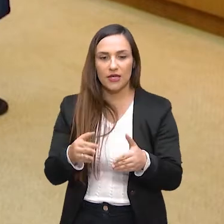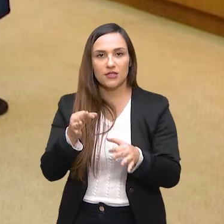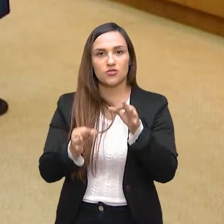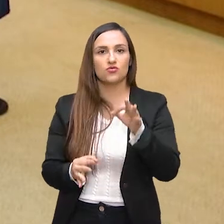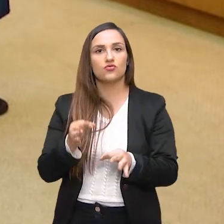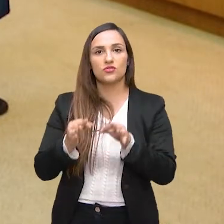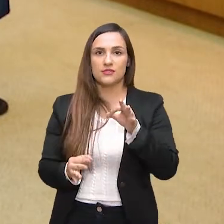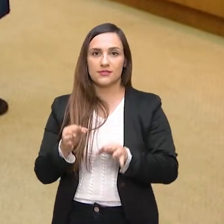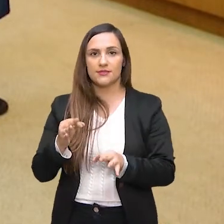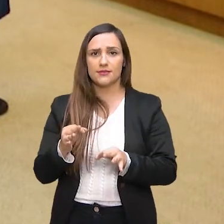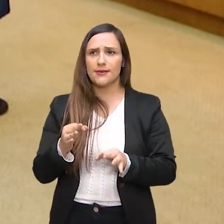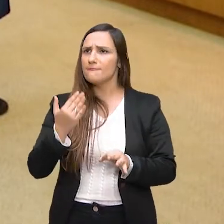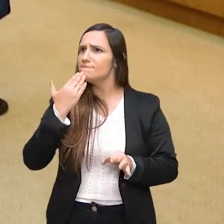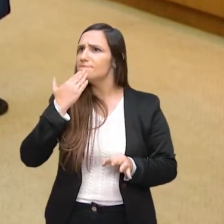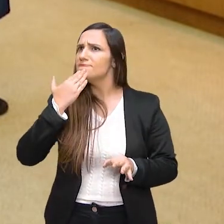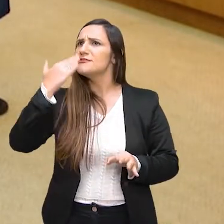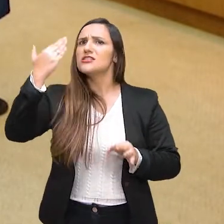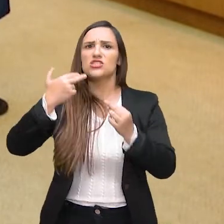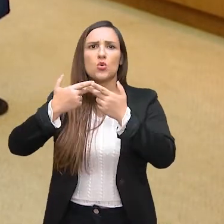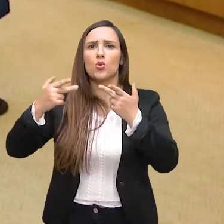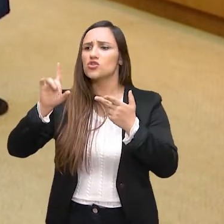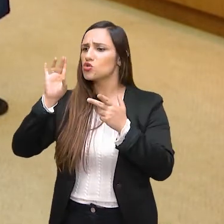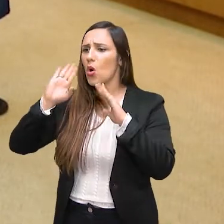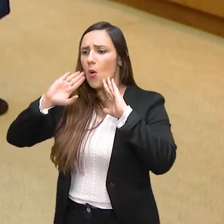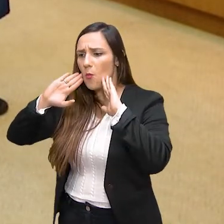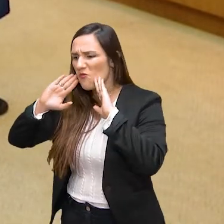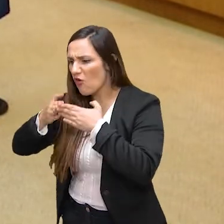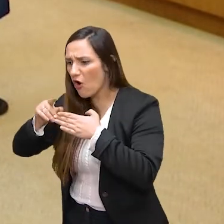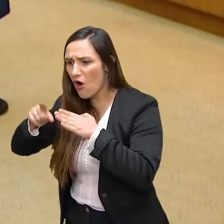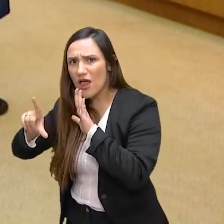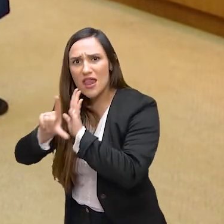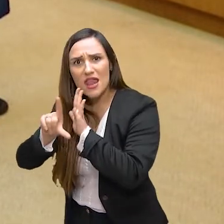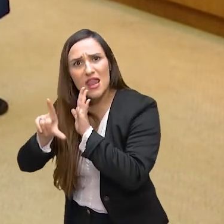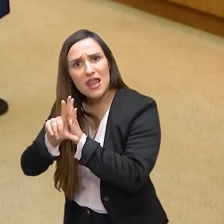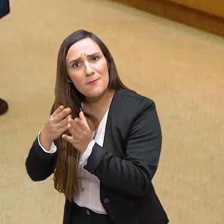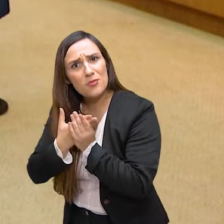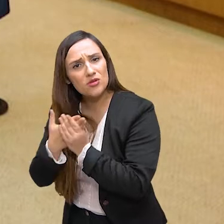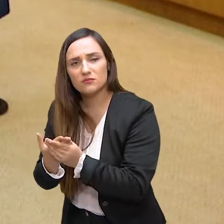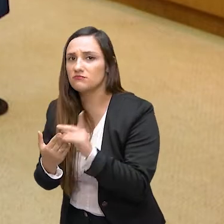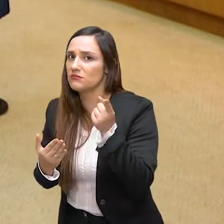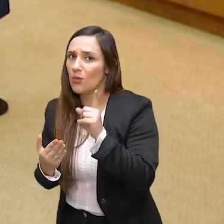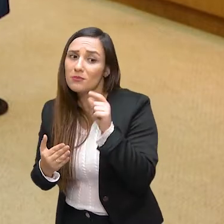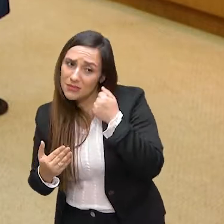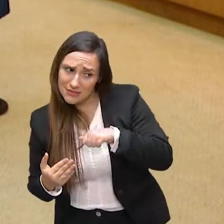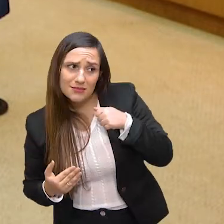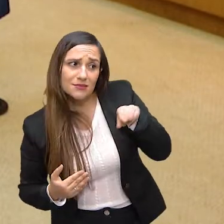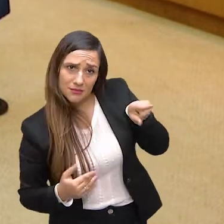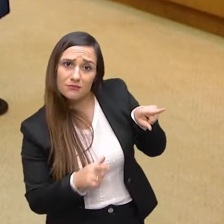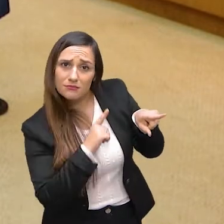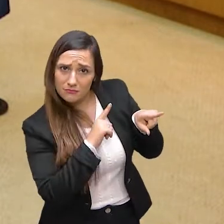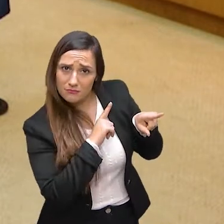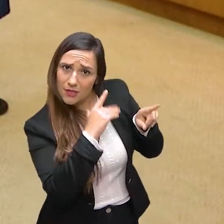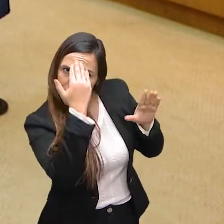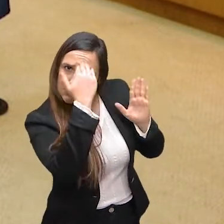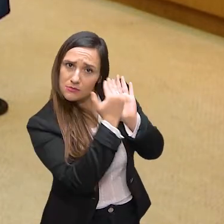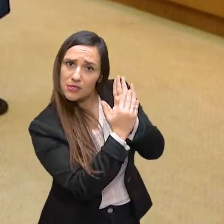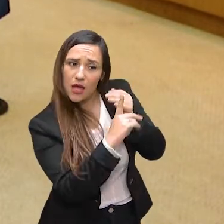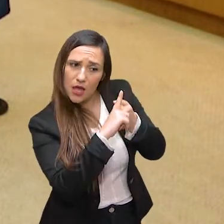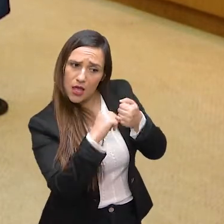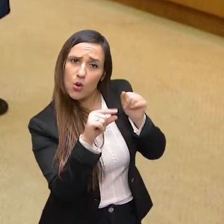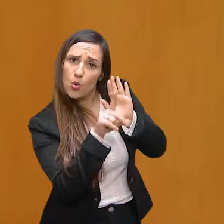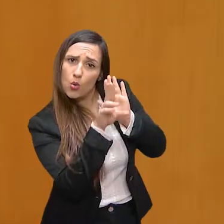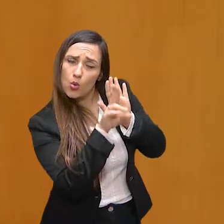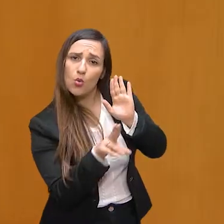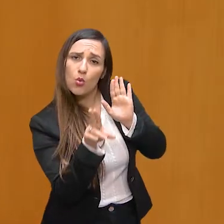que você tenha um direito material, que é o direito civil, a te amparar, né? Então, o direito processual ele é instrumento para a